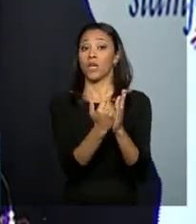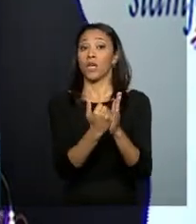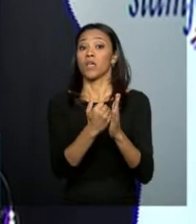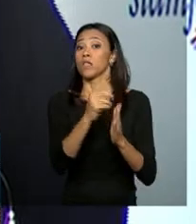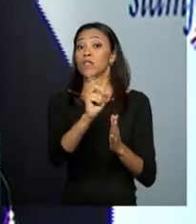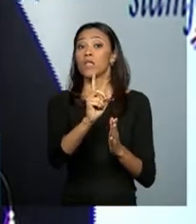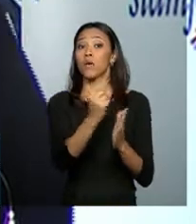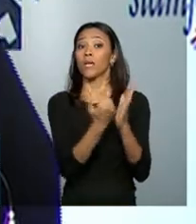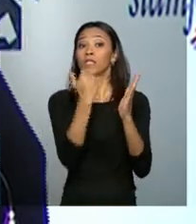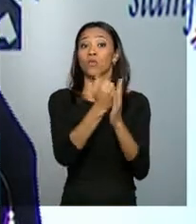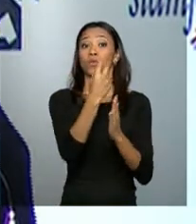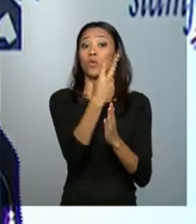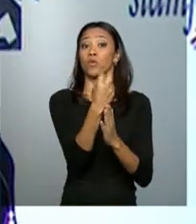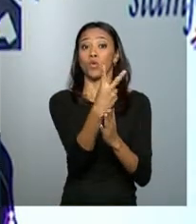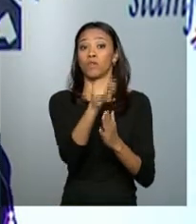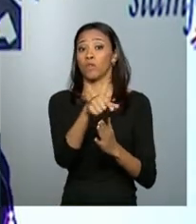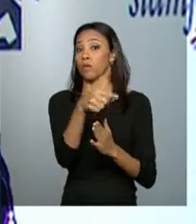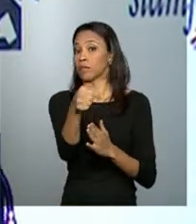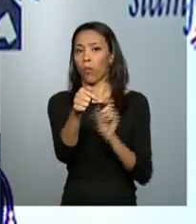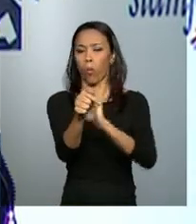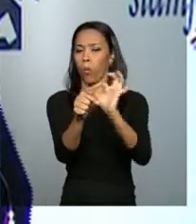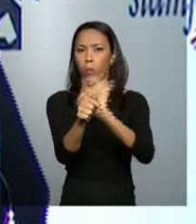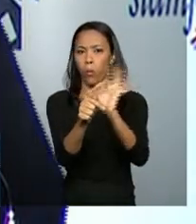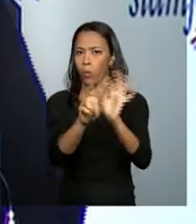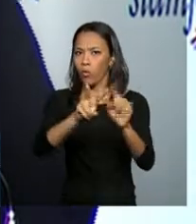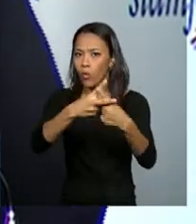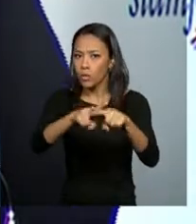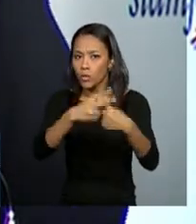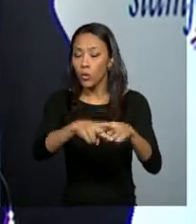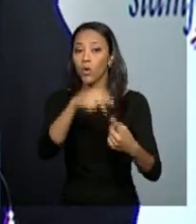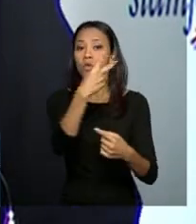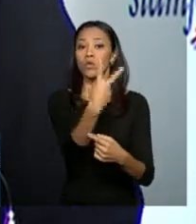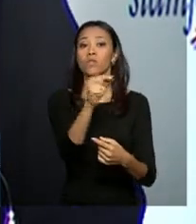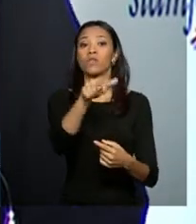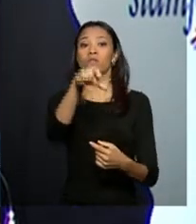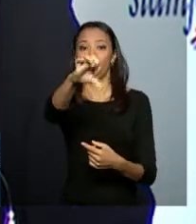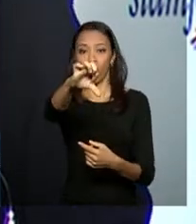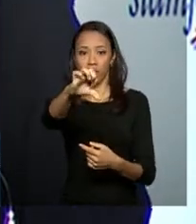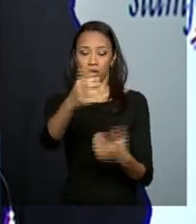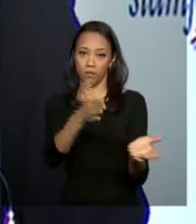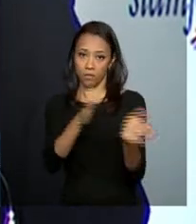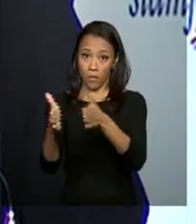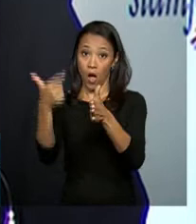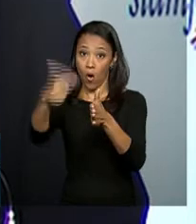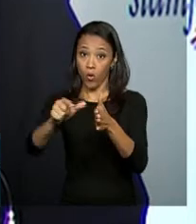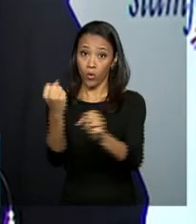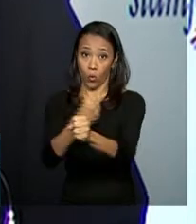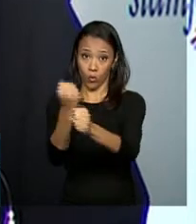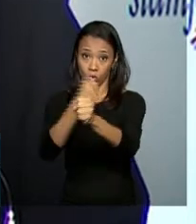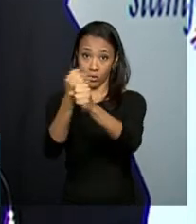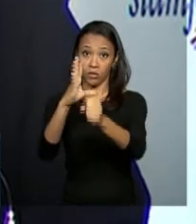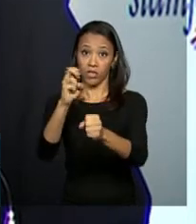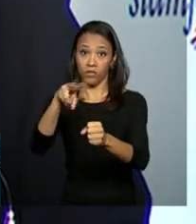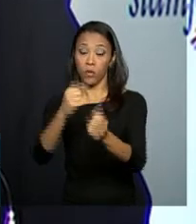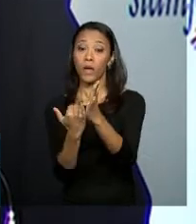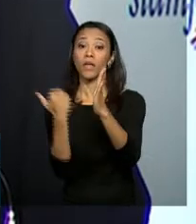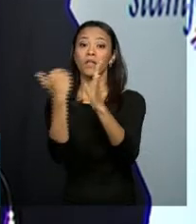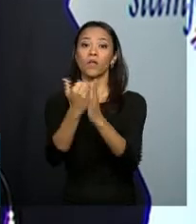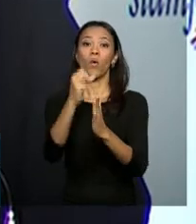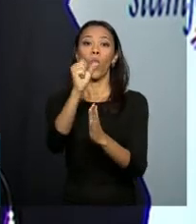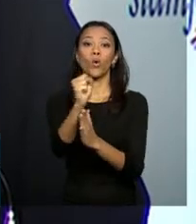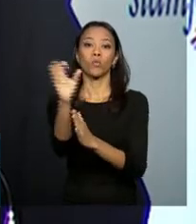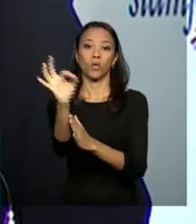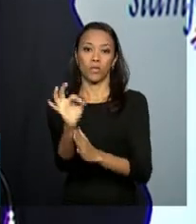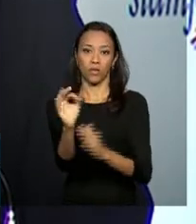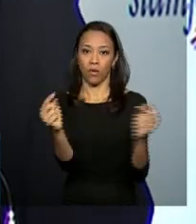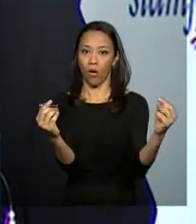2,7, mas 3,9. E o setor de construção civil cresceu 8% naquele